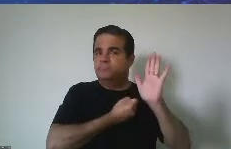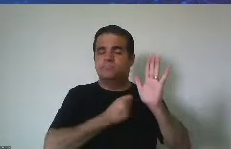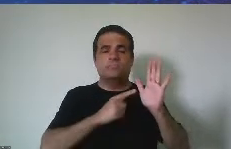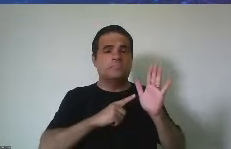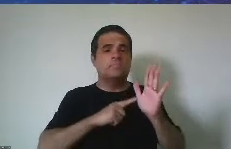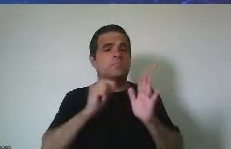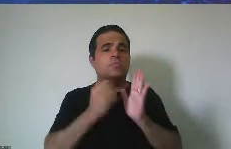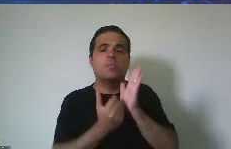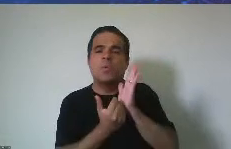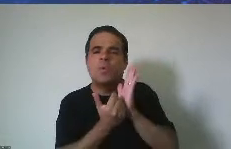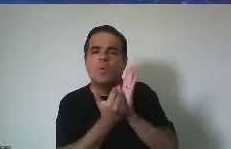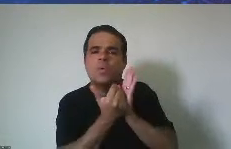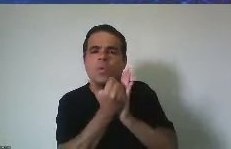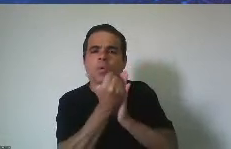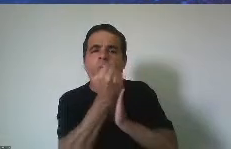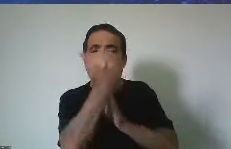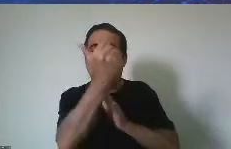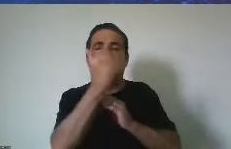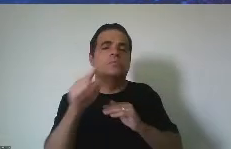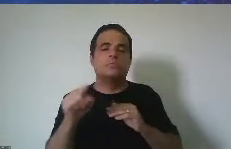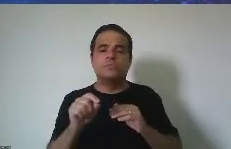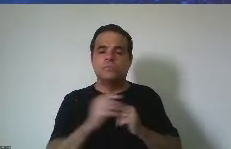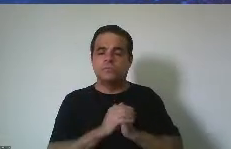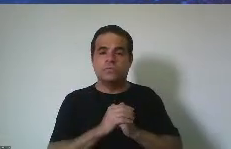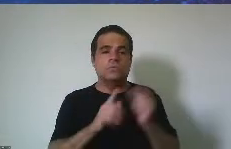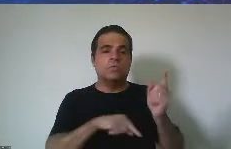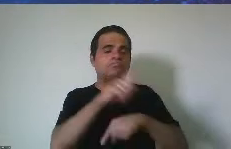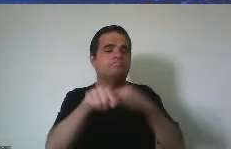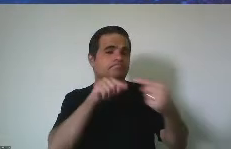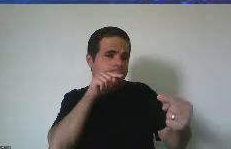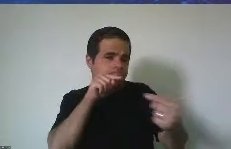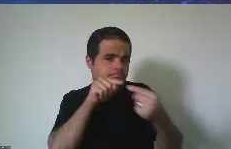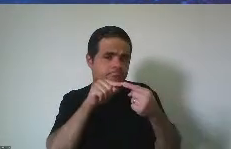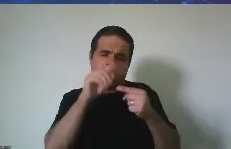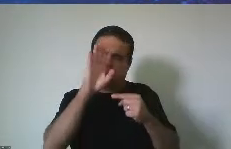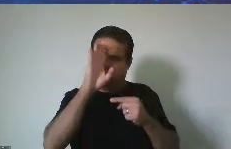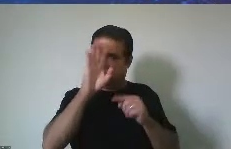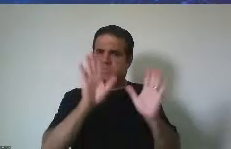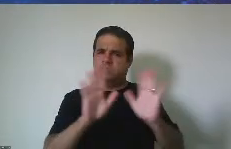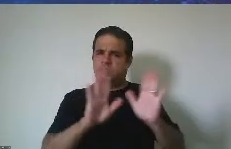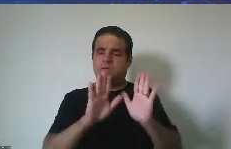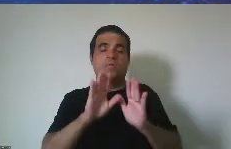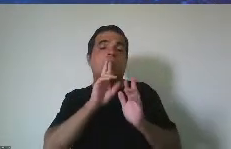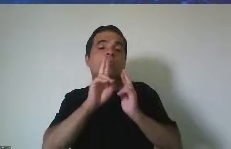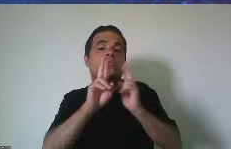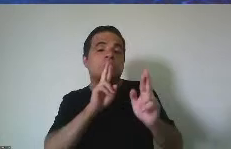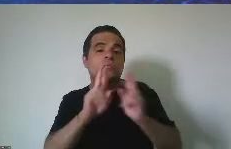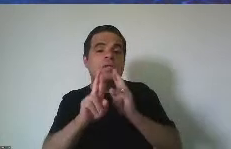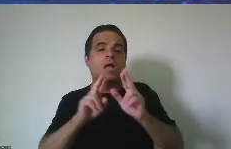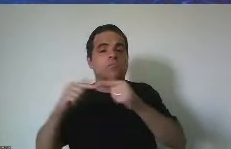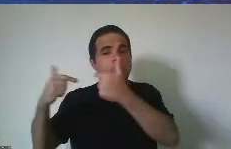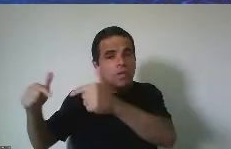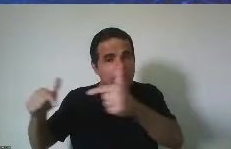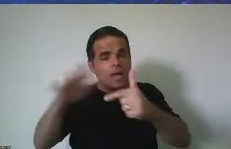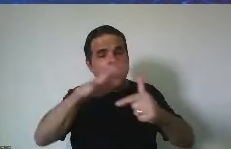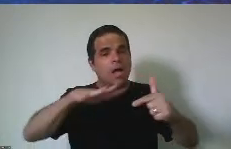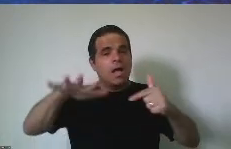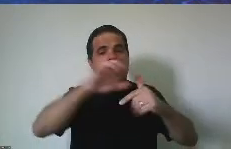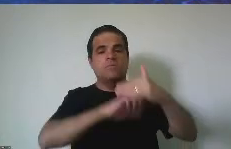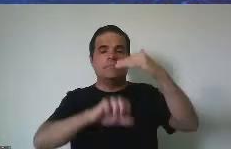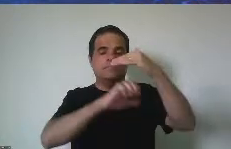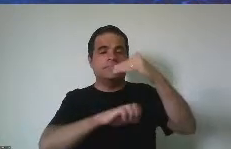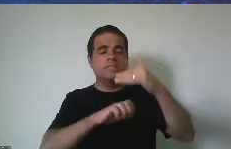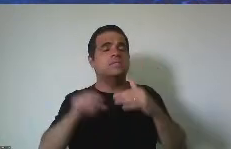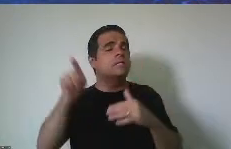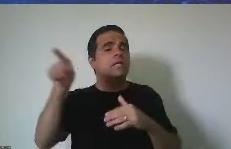é o crescimento não é o objetivo inicial diria que ele é o fruto do trabalho da companhia e aqui a gente